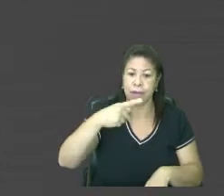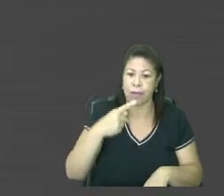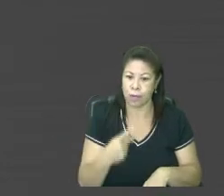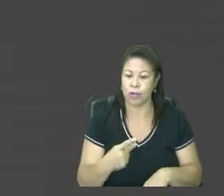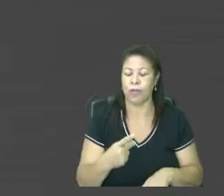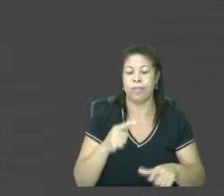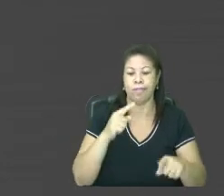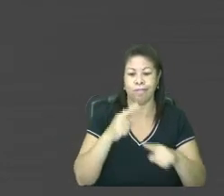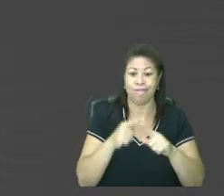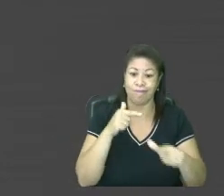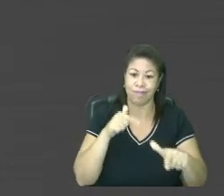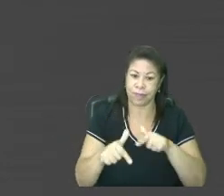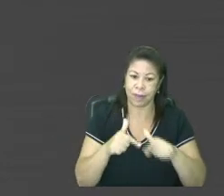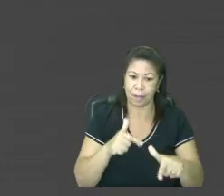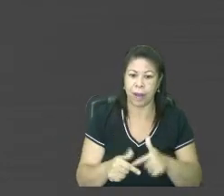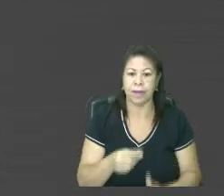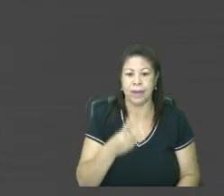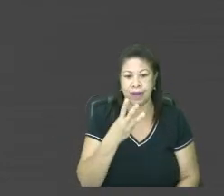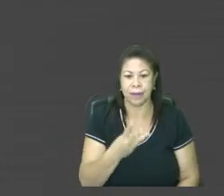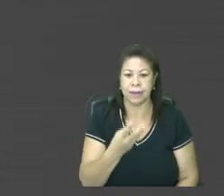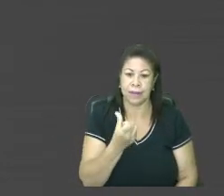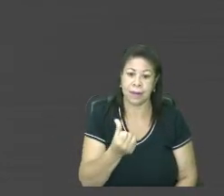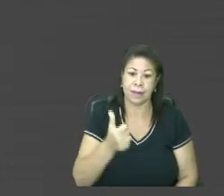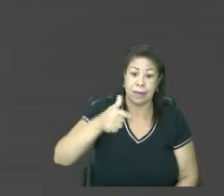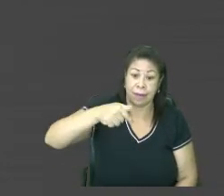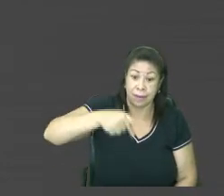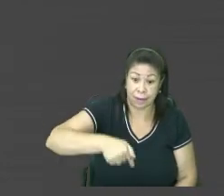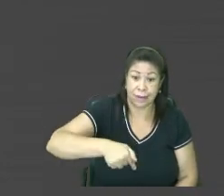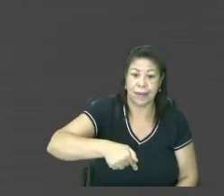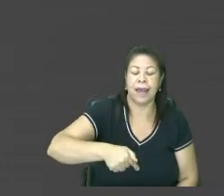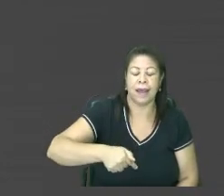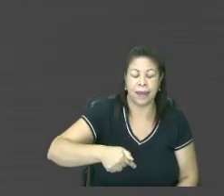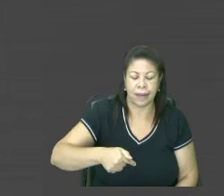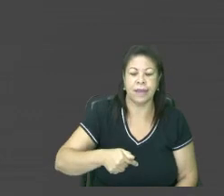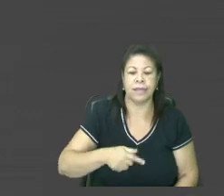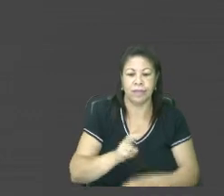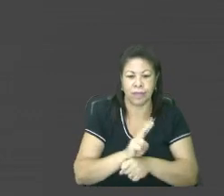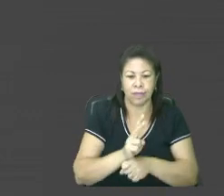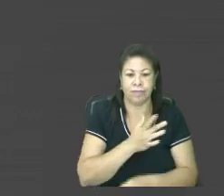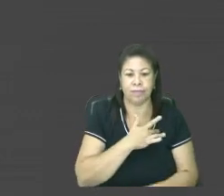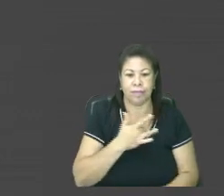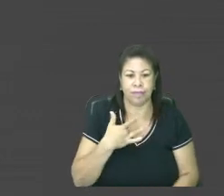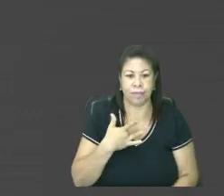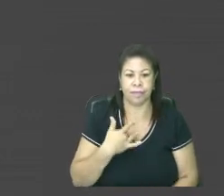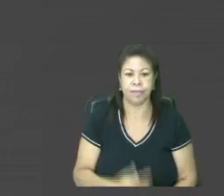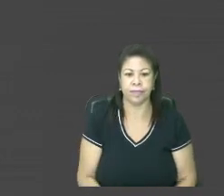né? 367 ações da vigilância sanitária.